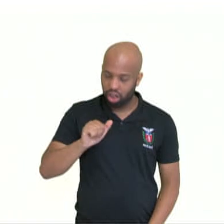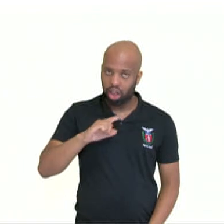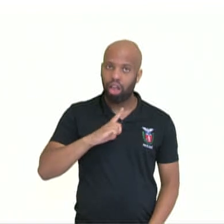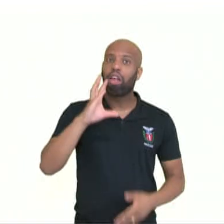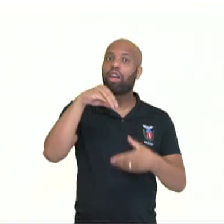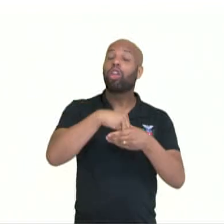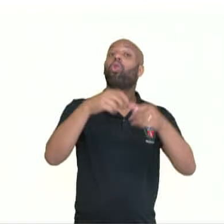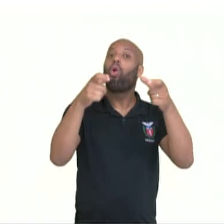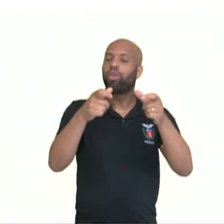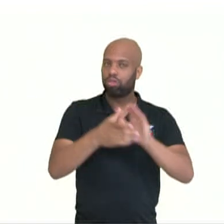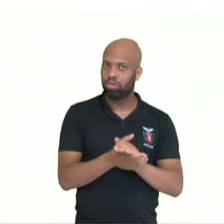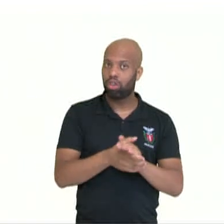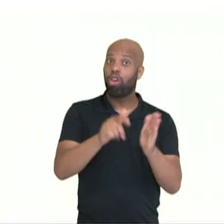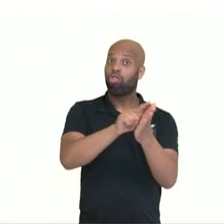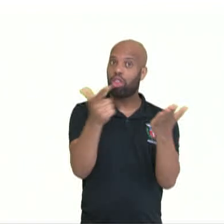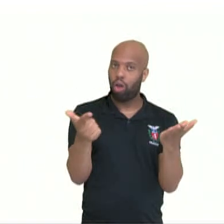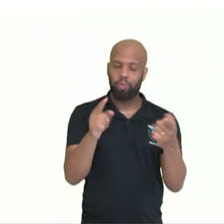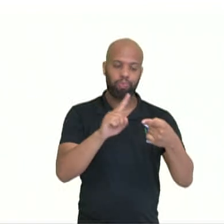Você já leu alguma crônica?